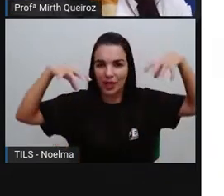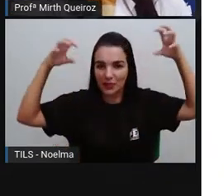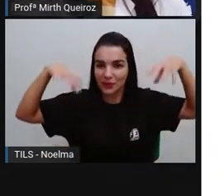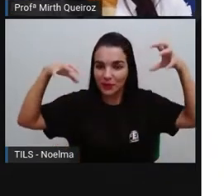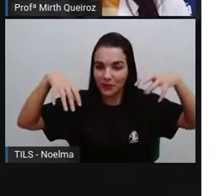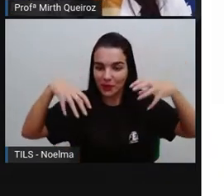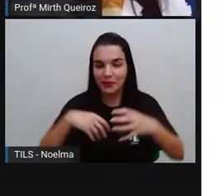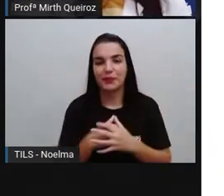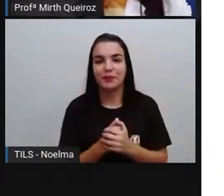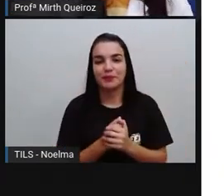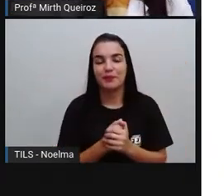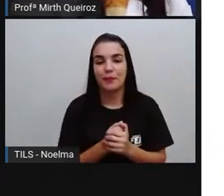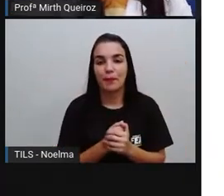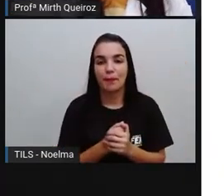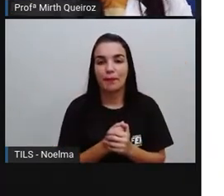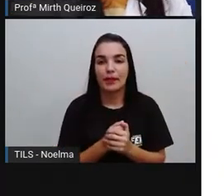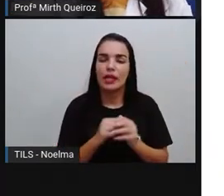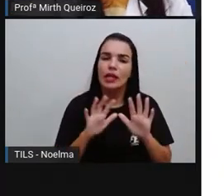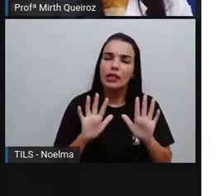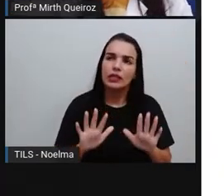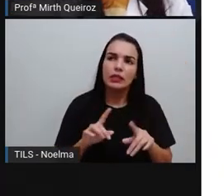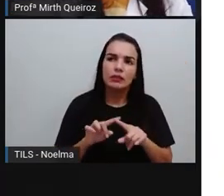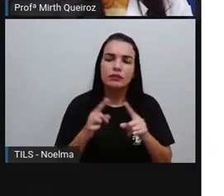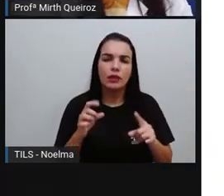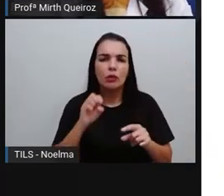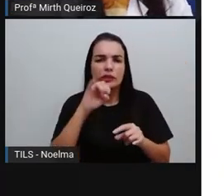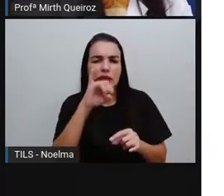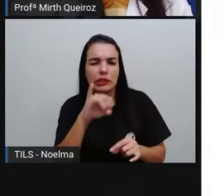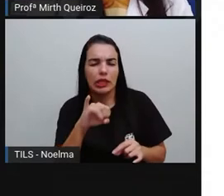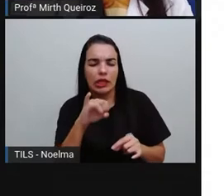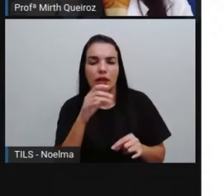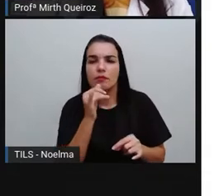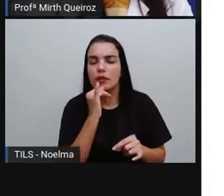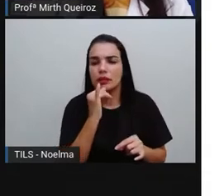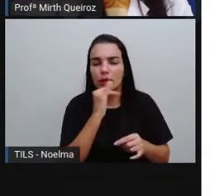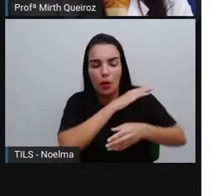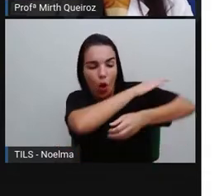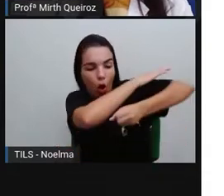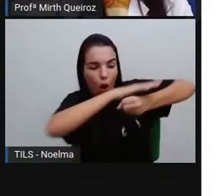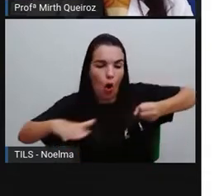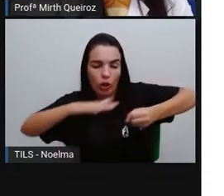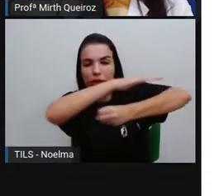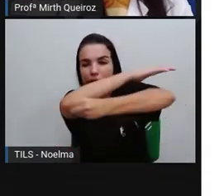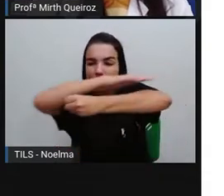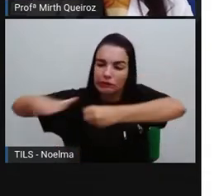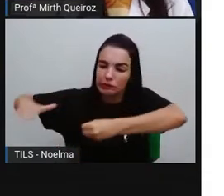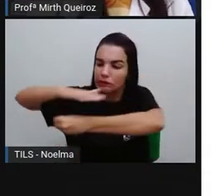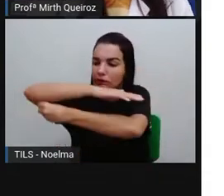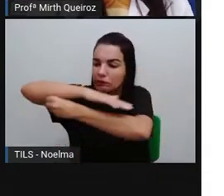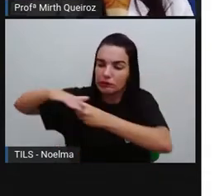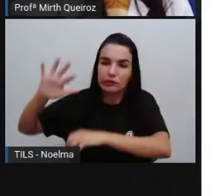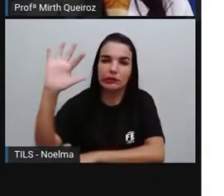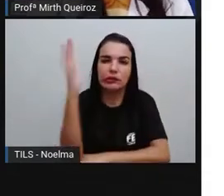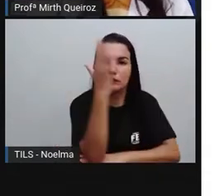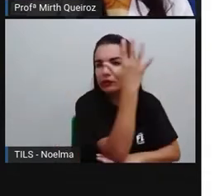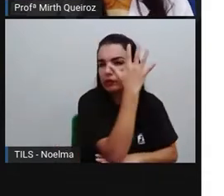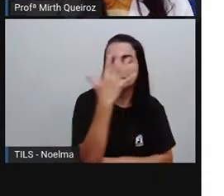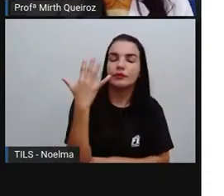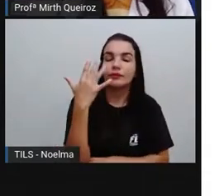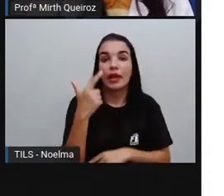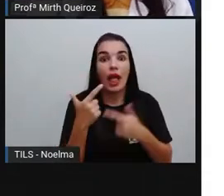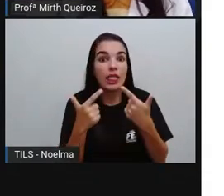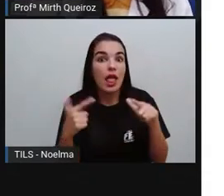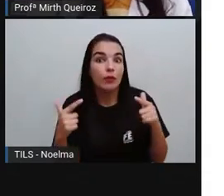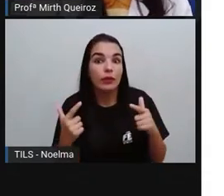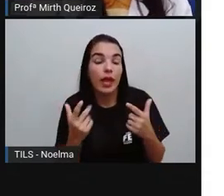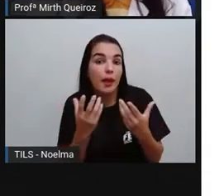que acontece se a gente desmata um local, né? Então, nós não vamos ter